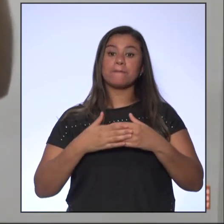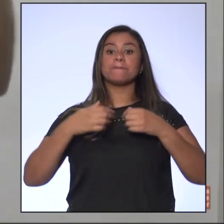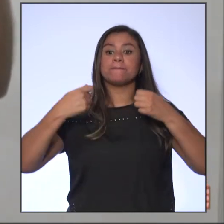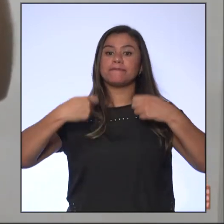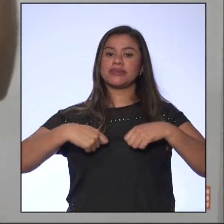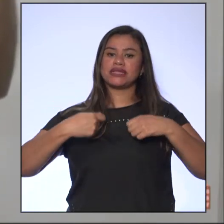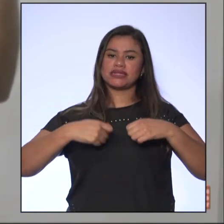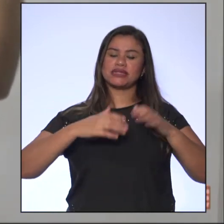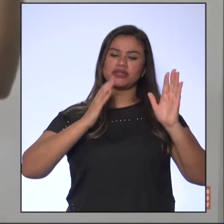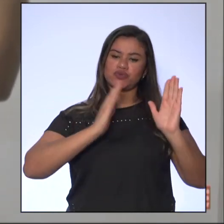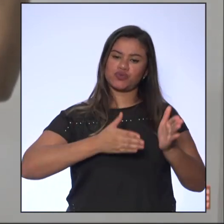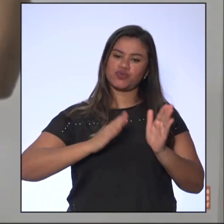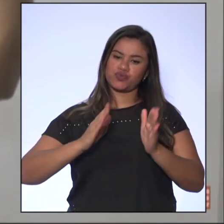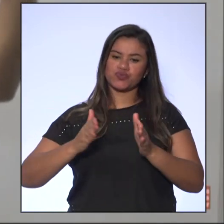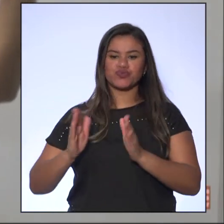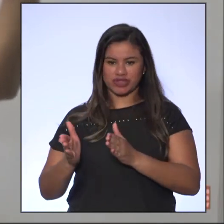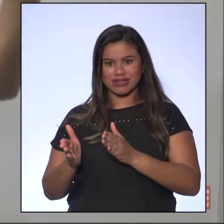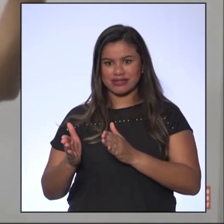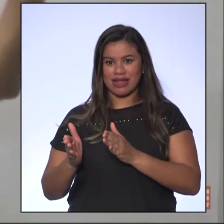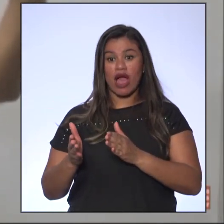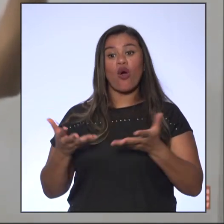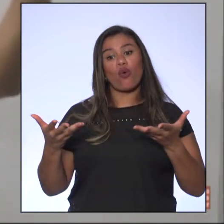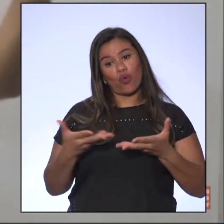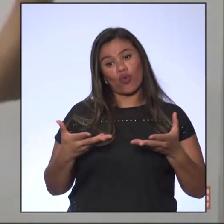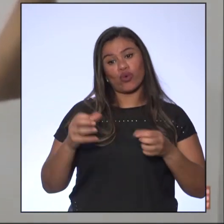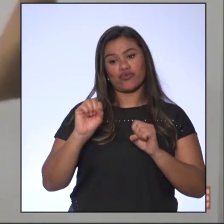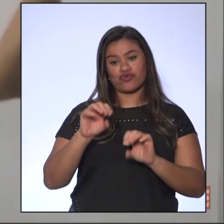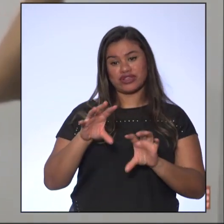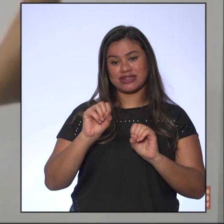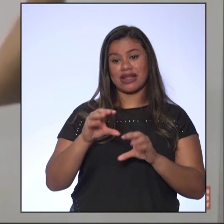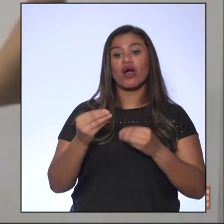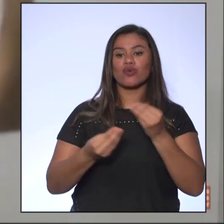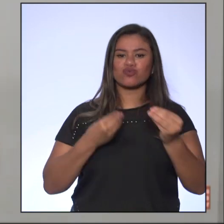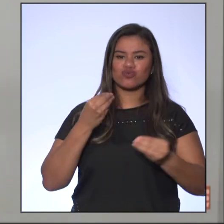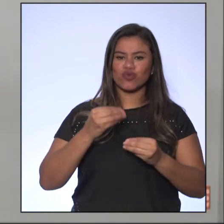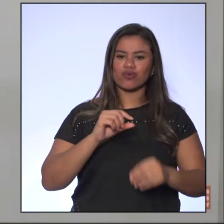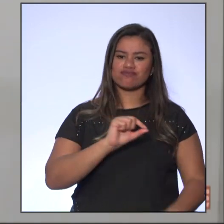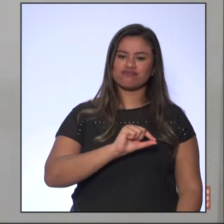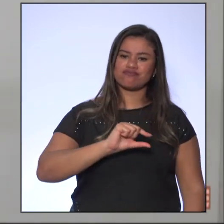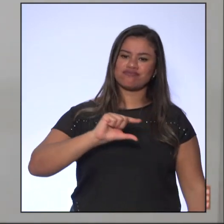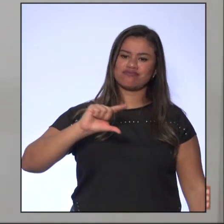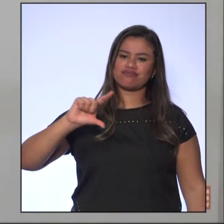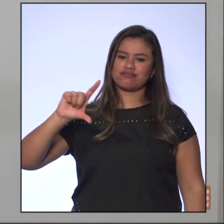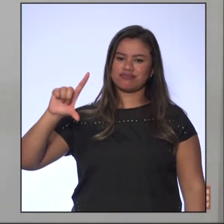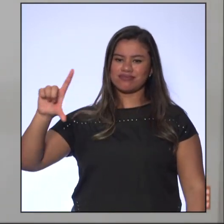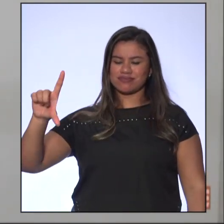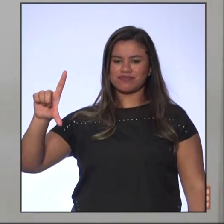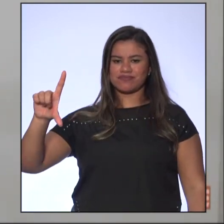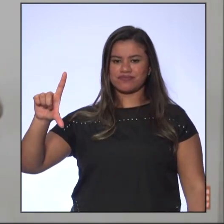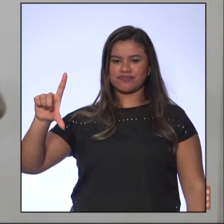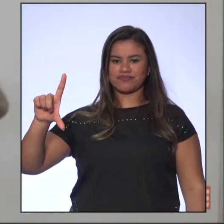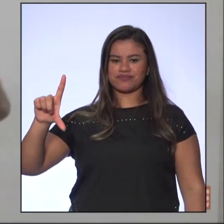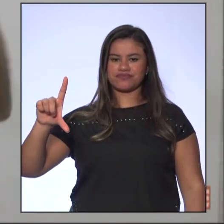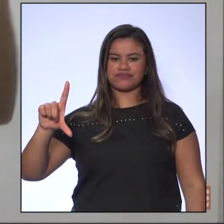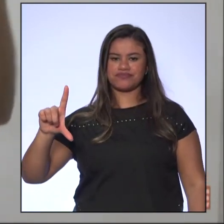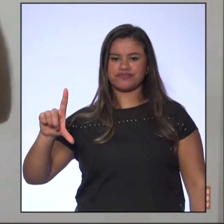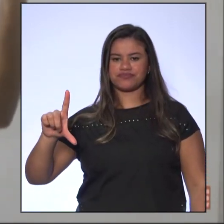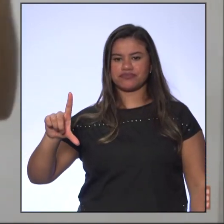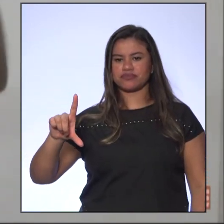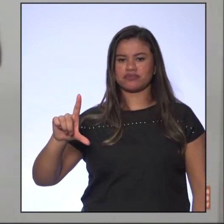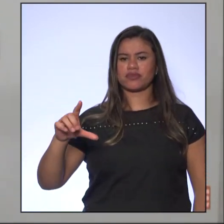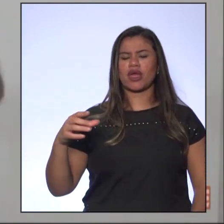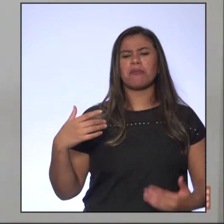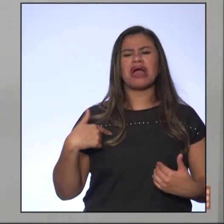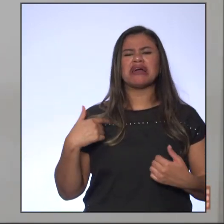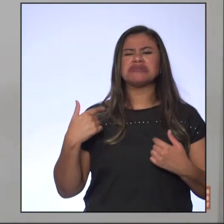em ordem crescente. Então, bem aqui você tem a nossa mediana. Por quê? Porque eu vou precisar saber isso